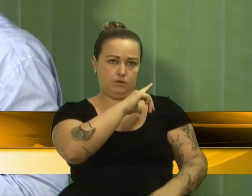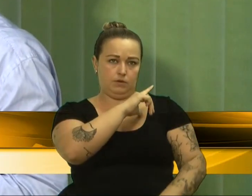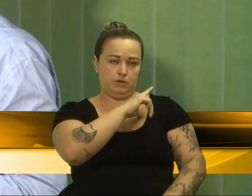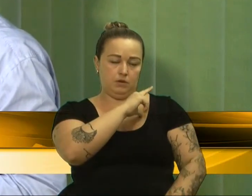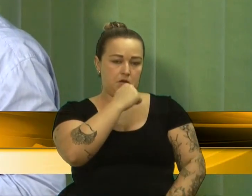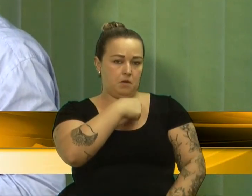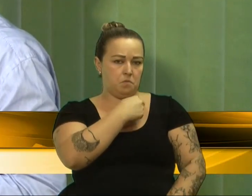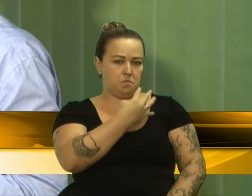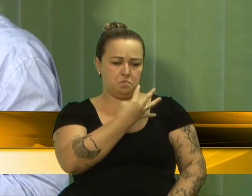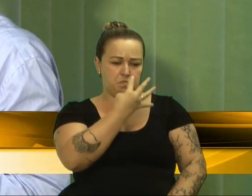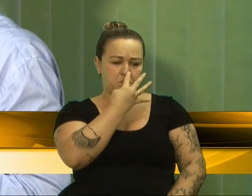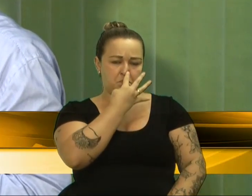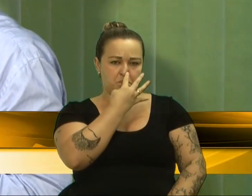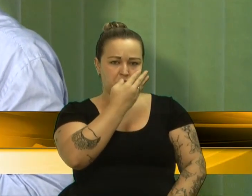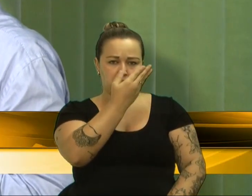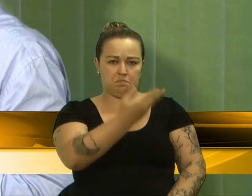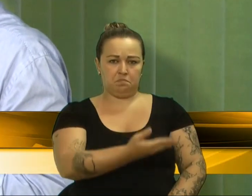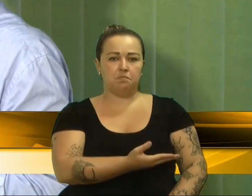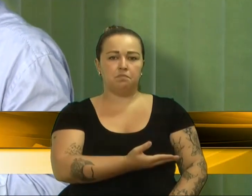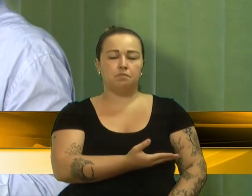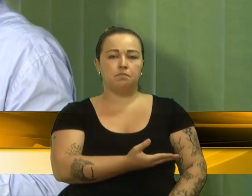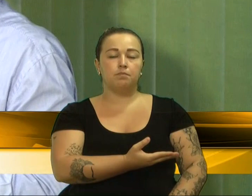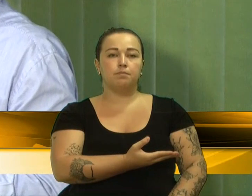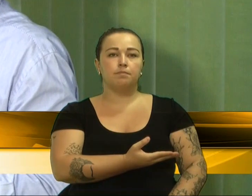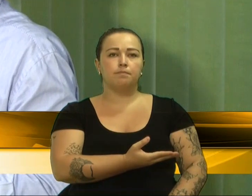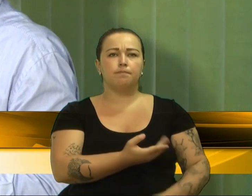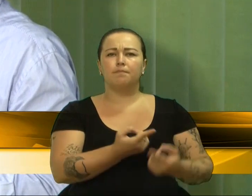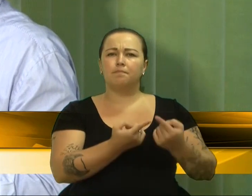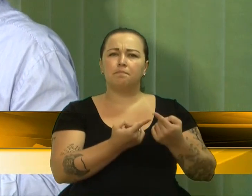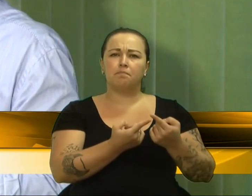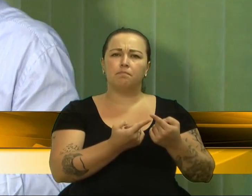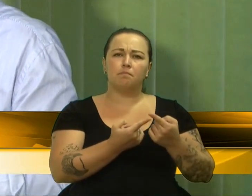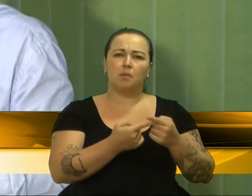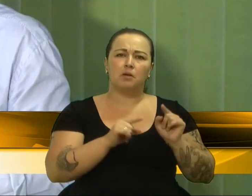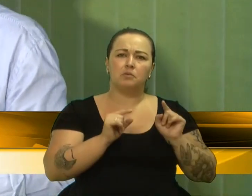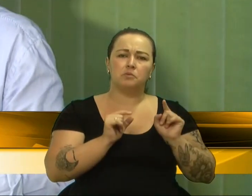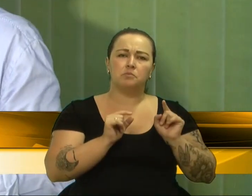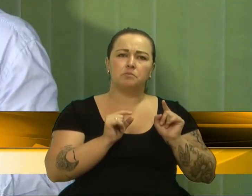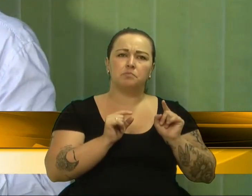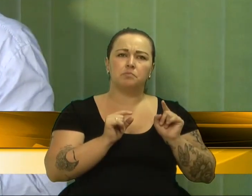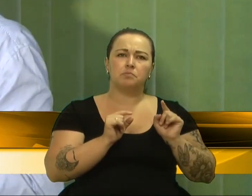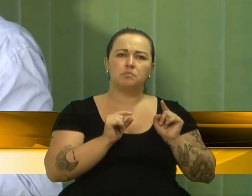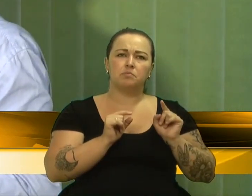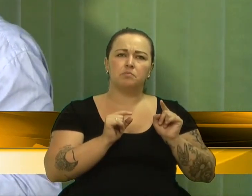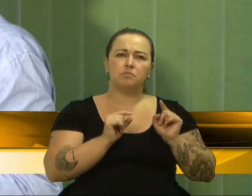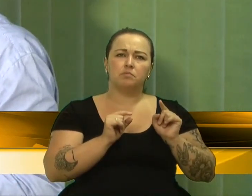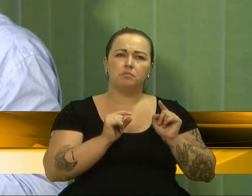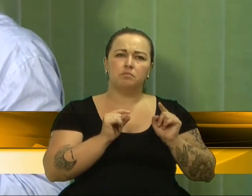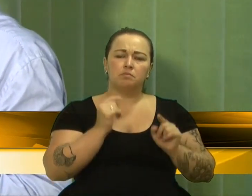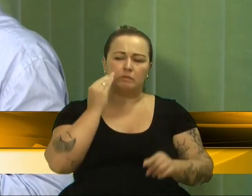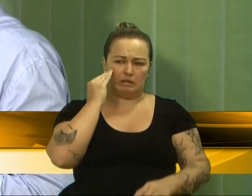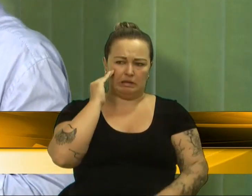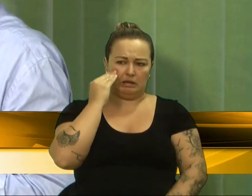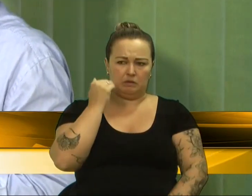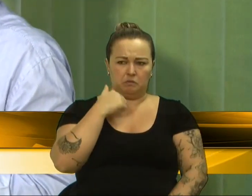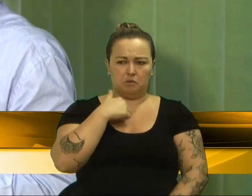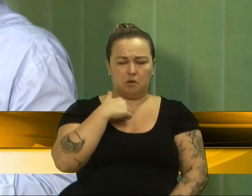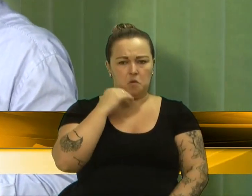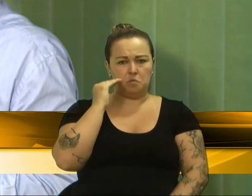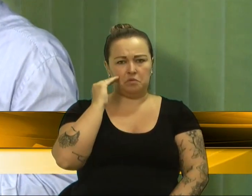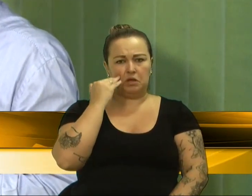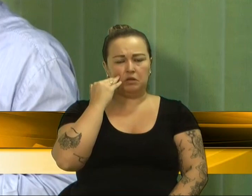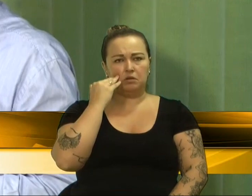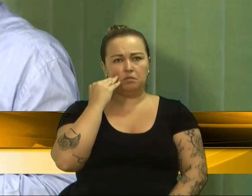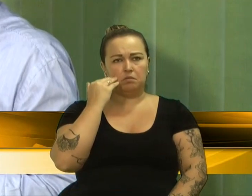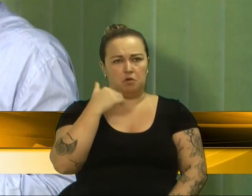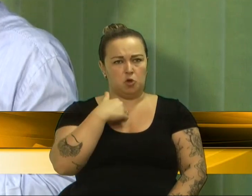admiro a sua pessoa, né? Mas assim, que a gente, entendo eu que a gente